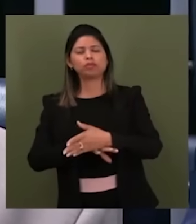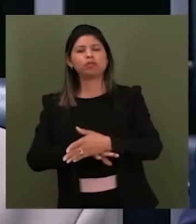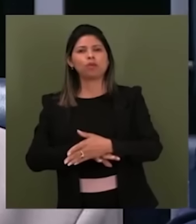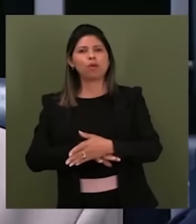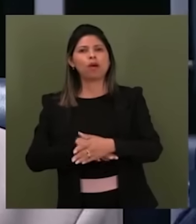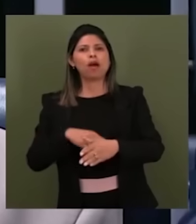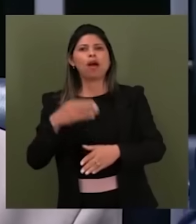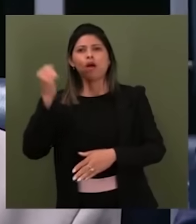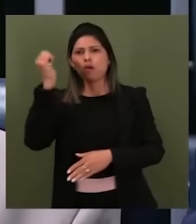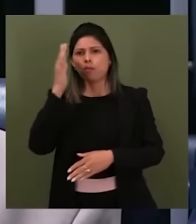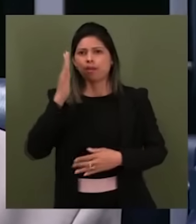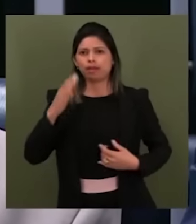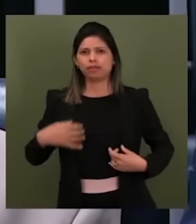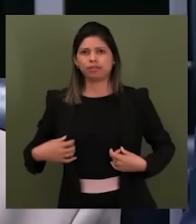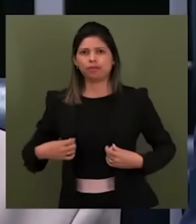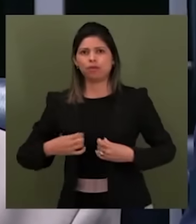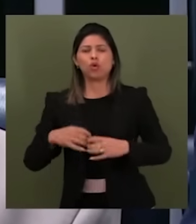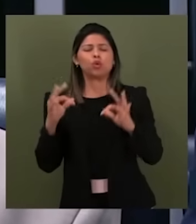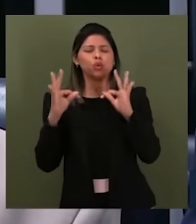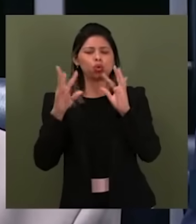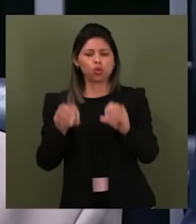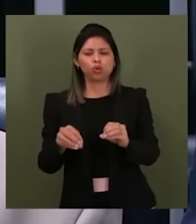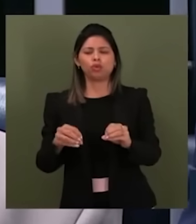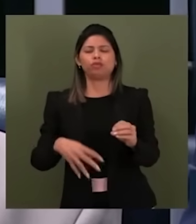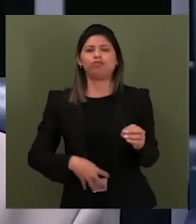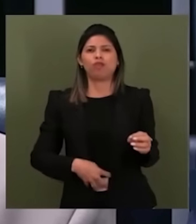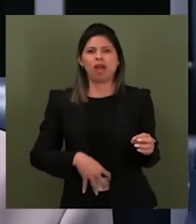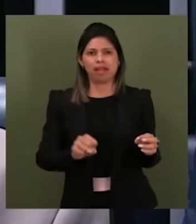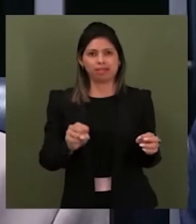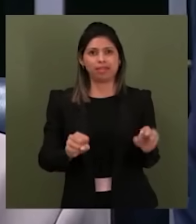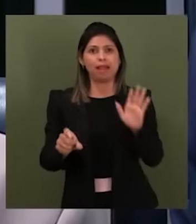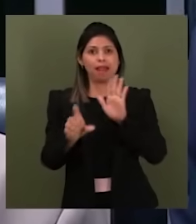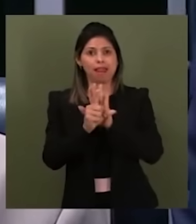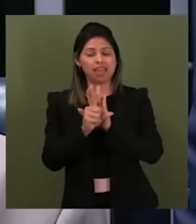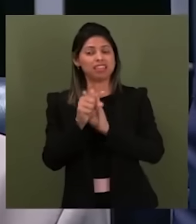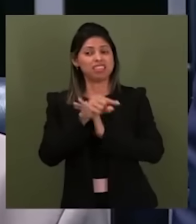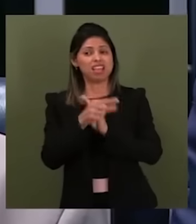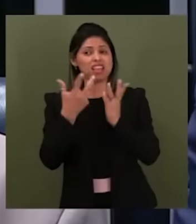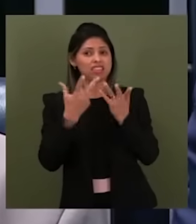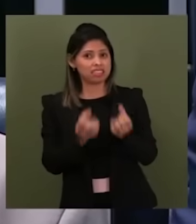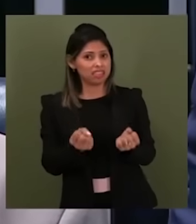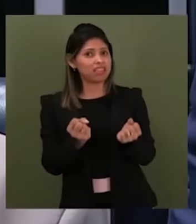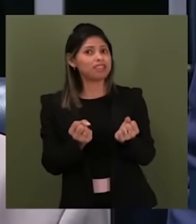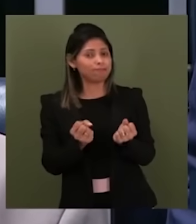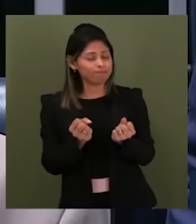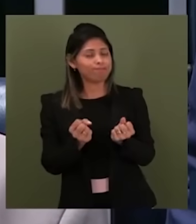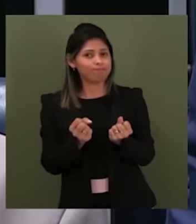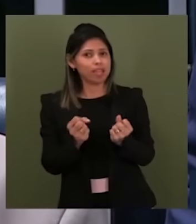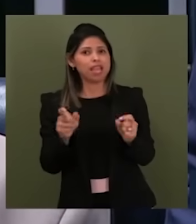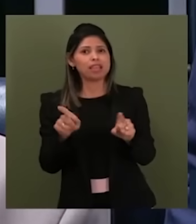Todas as práticas pela legalização do aborto. Até uma portaria do Ministério da Saúde,